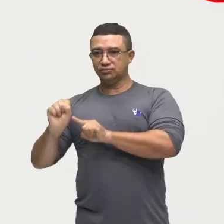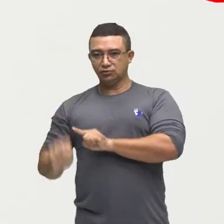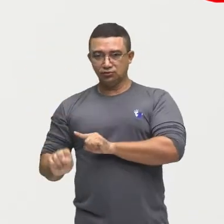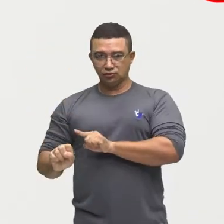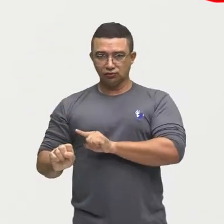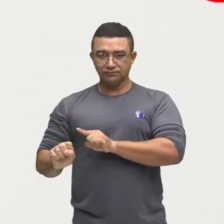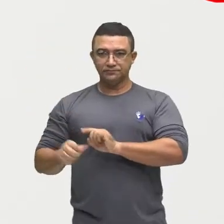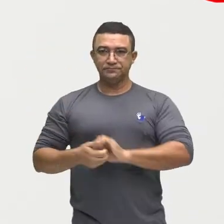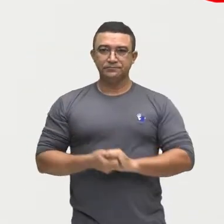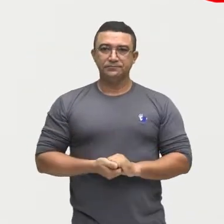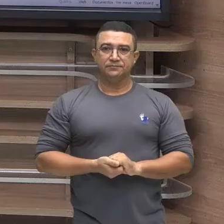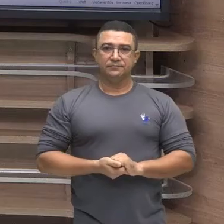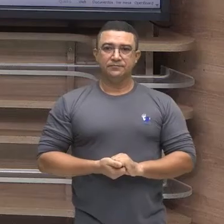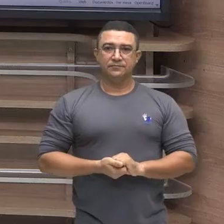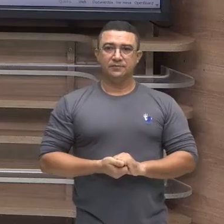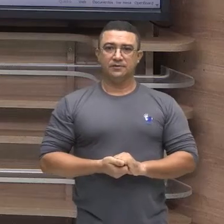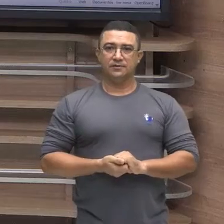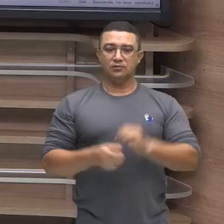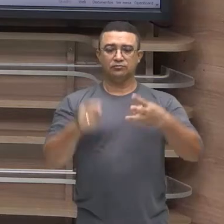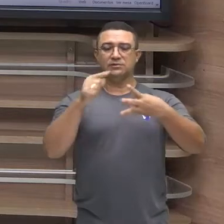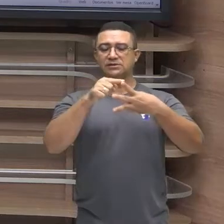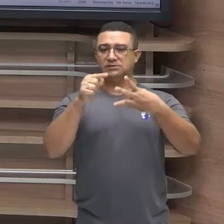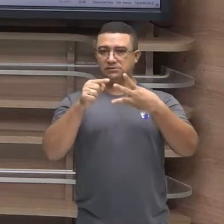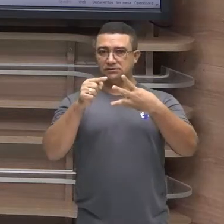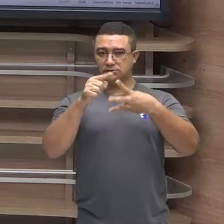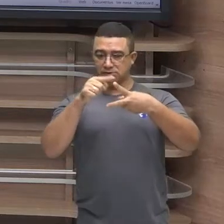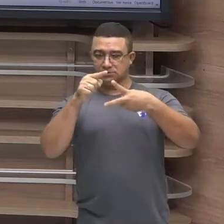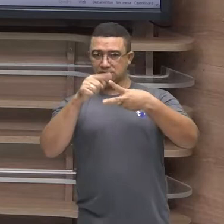bom? Além desses três